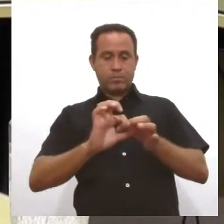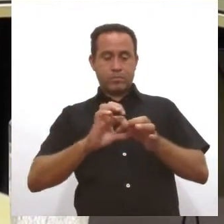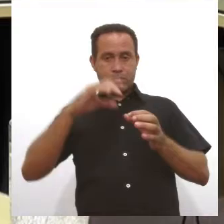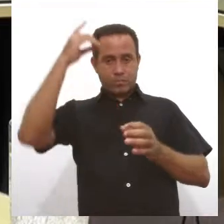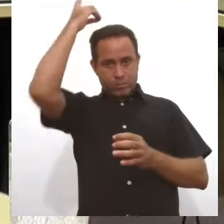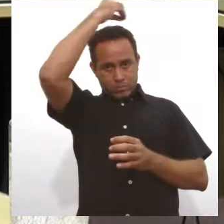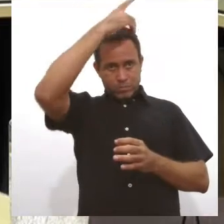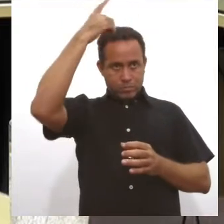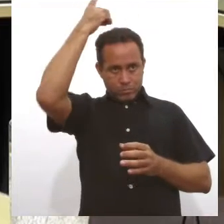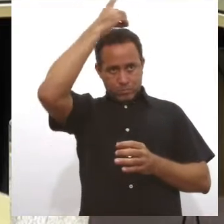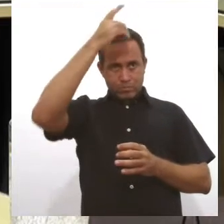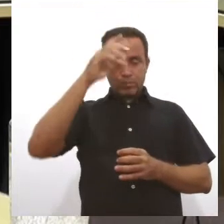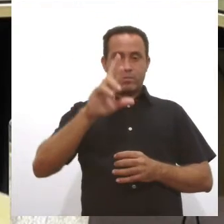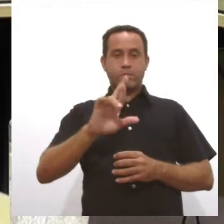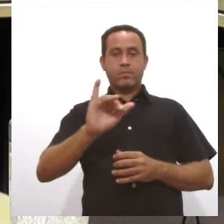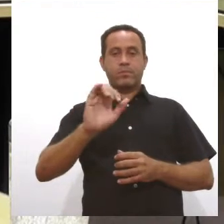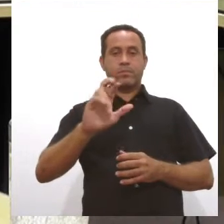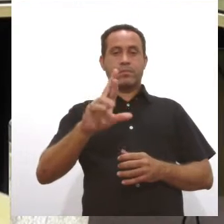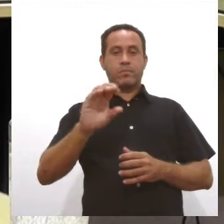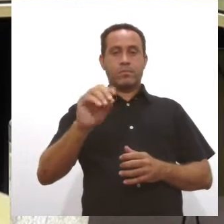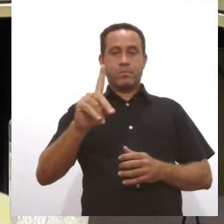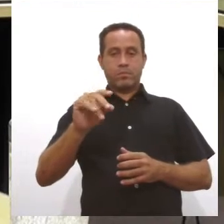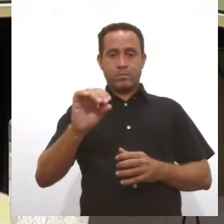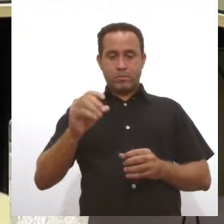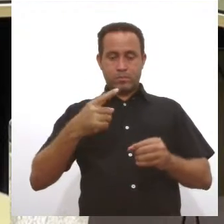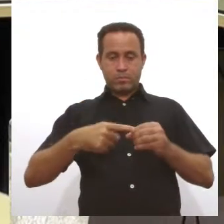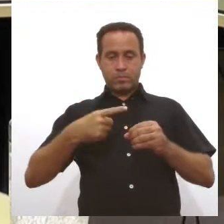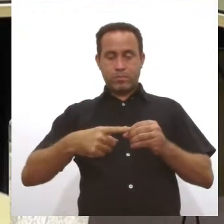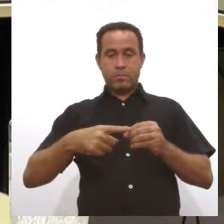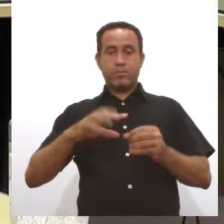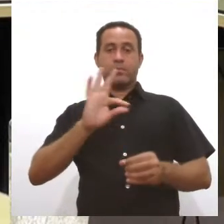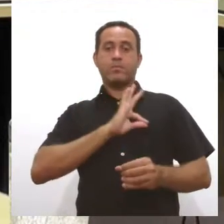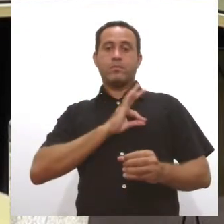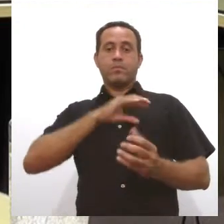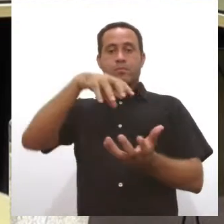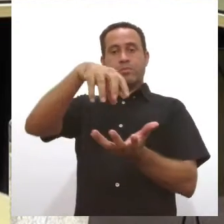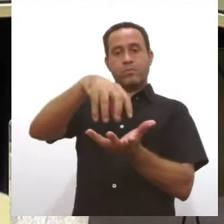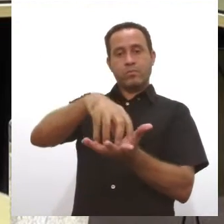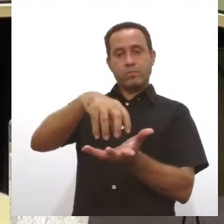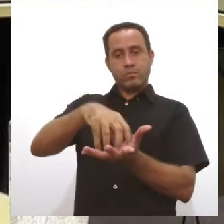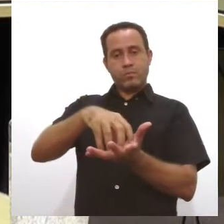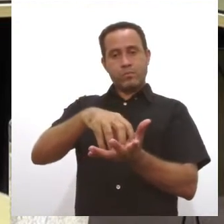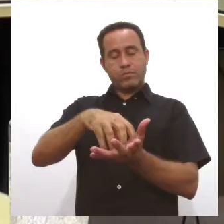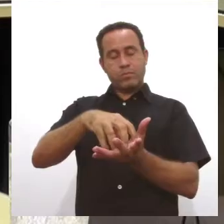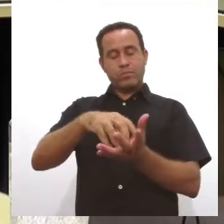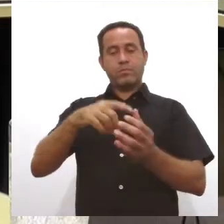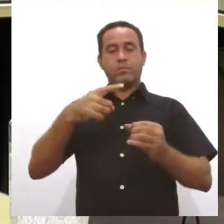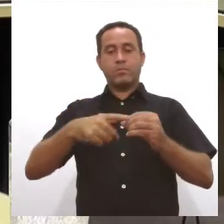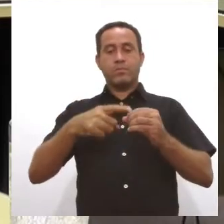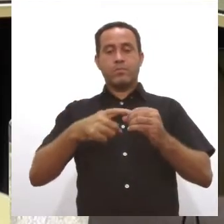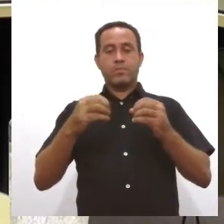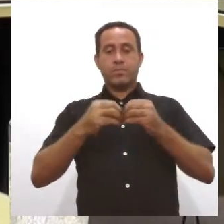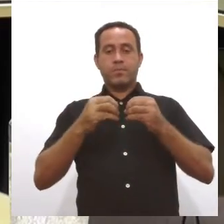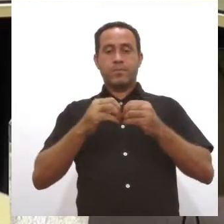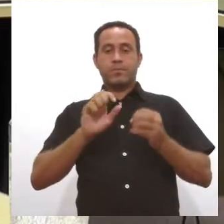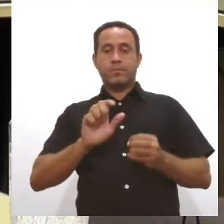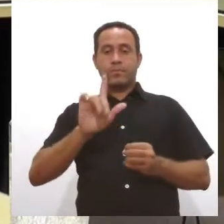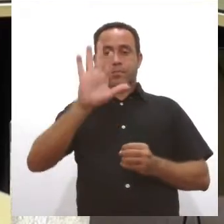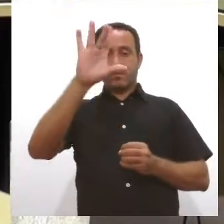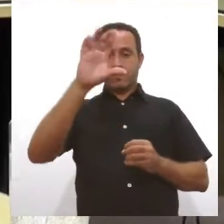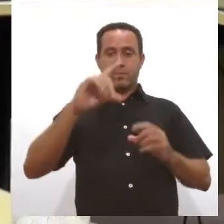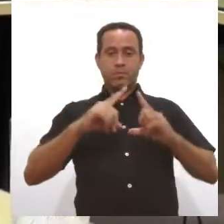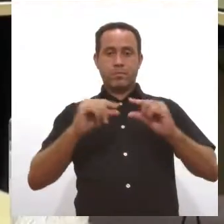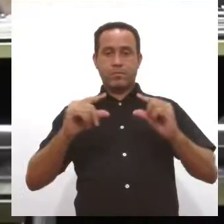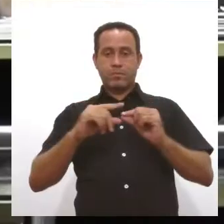a Ribeirópolis, e a reativação do posto policial localizado no povoado Brasília, no município de Lagarto.